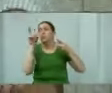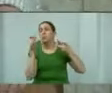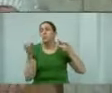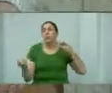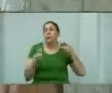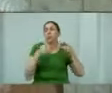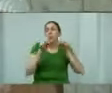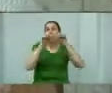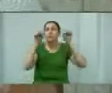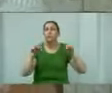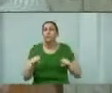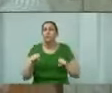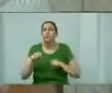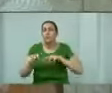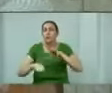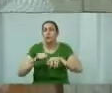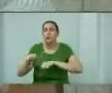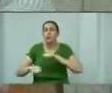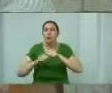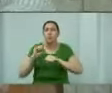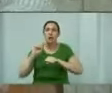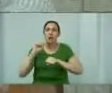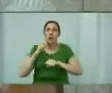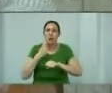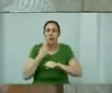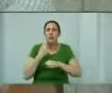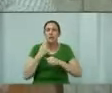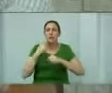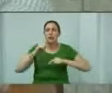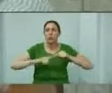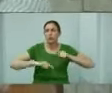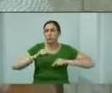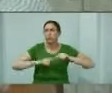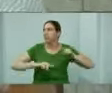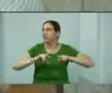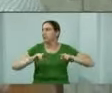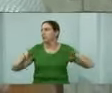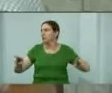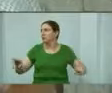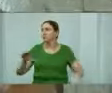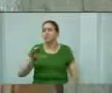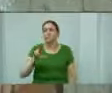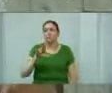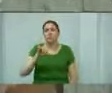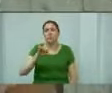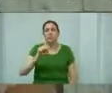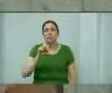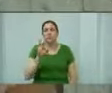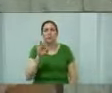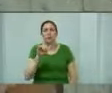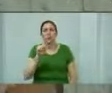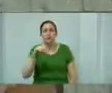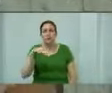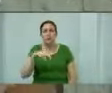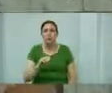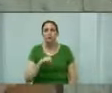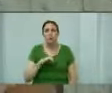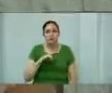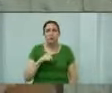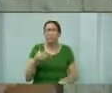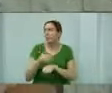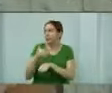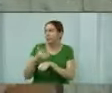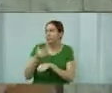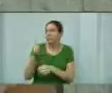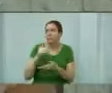novo sistema da coleta de lixo. Está aqui, o Cristiano está aqui? Cristiano não está aqui? Está lá, Cristiano? É, nós temos, ó, pessoal, esse é um tema